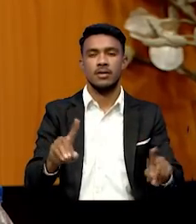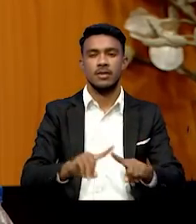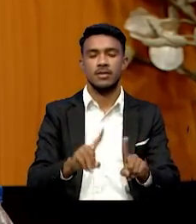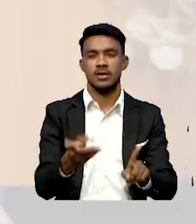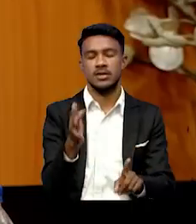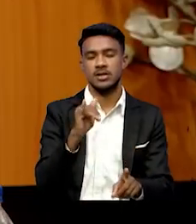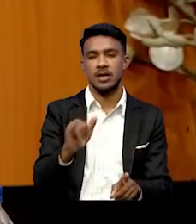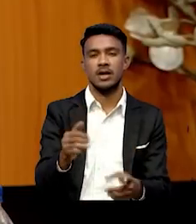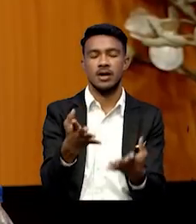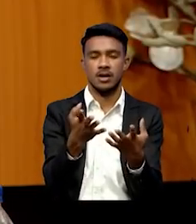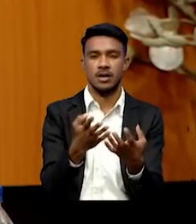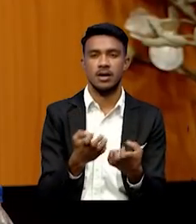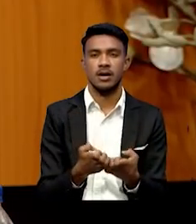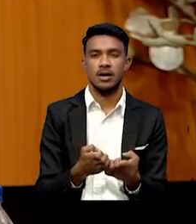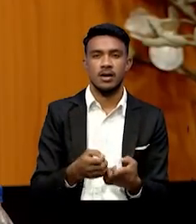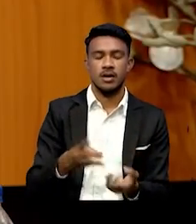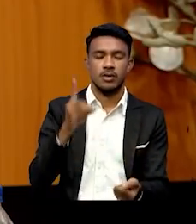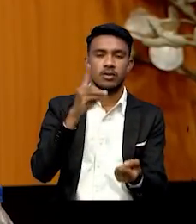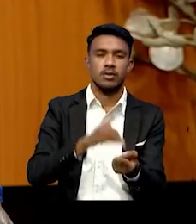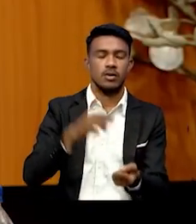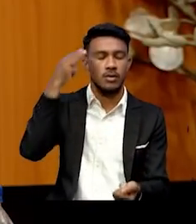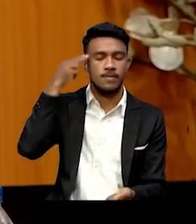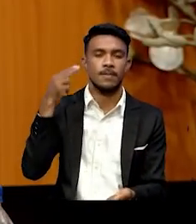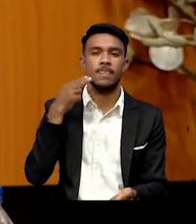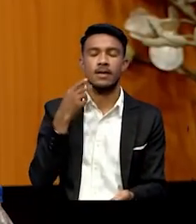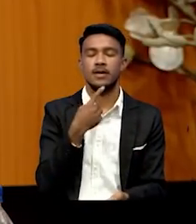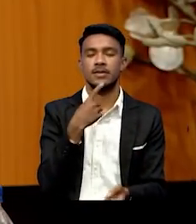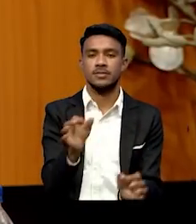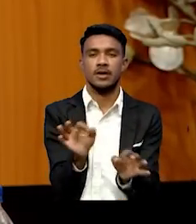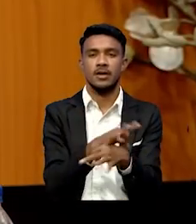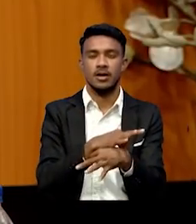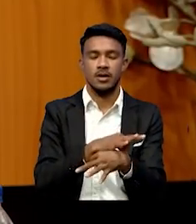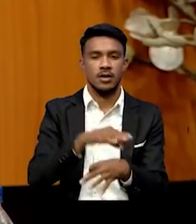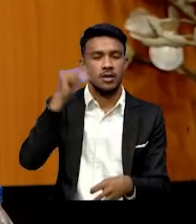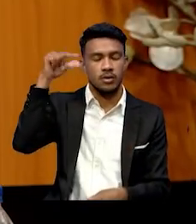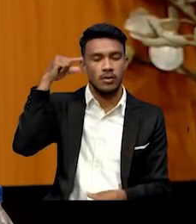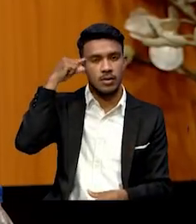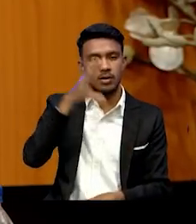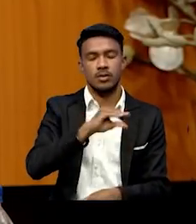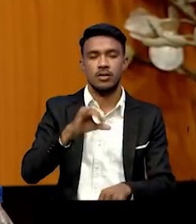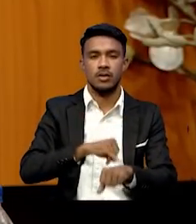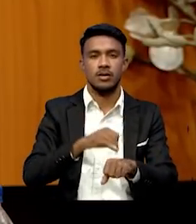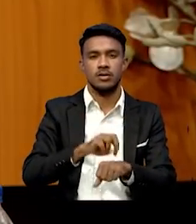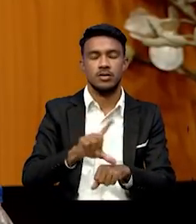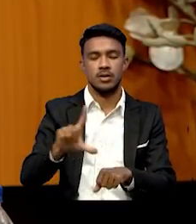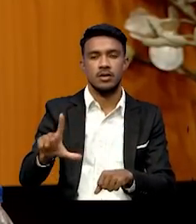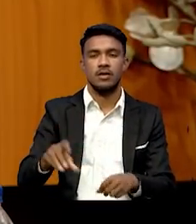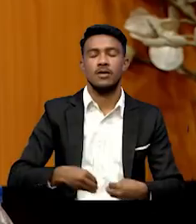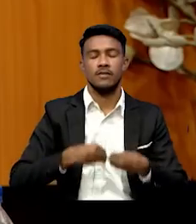sira aceita, Doutor Horta maho programa ida dissolve parlamento, dia governo, dia relações internacionais.